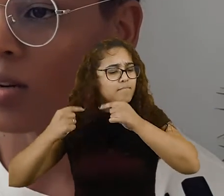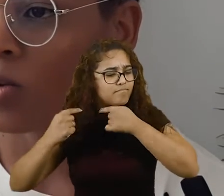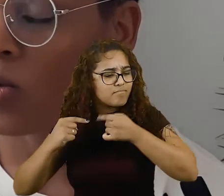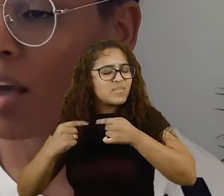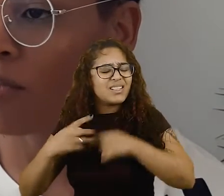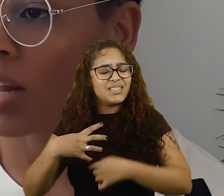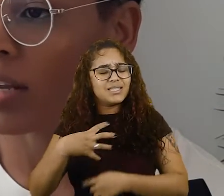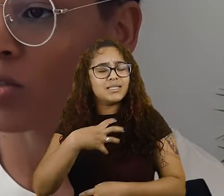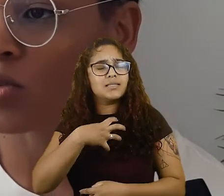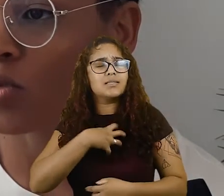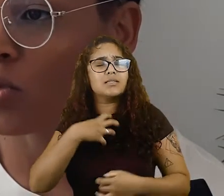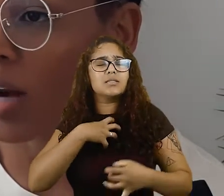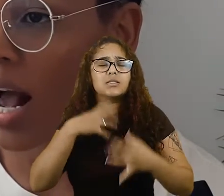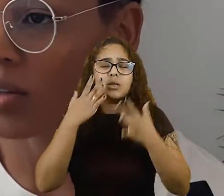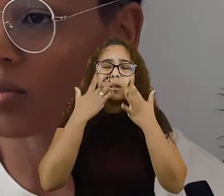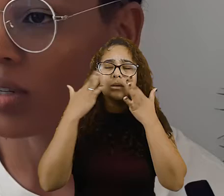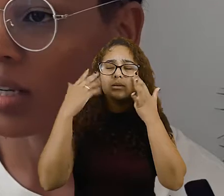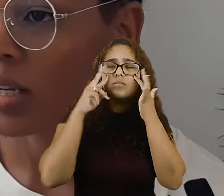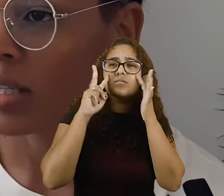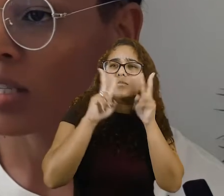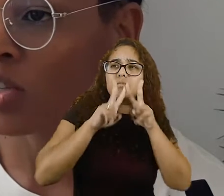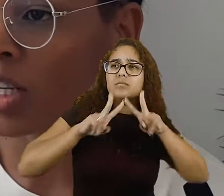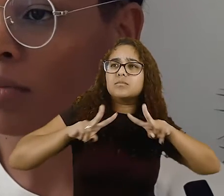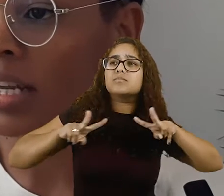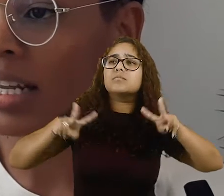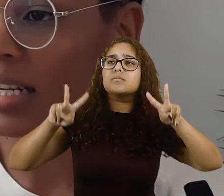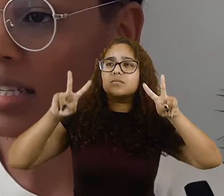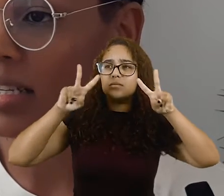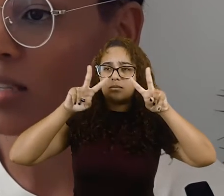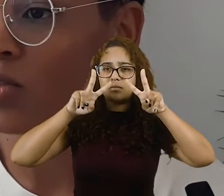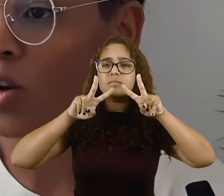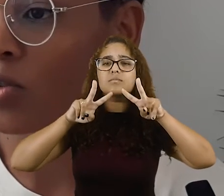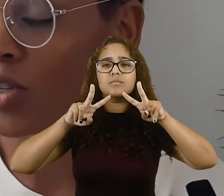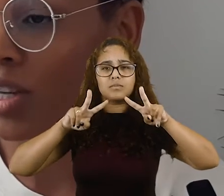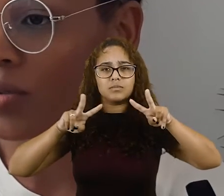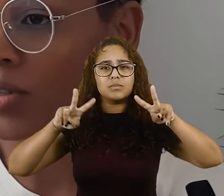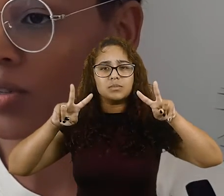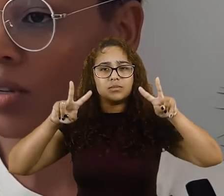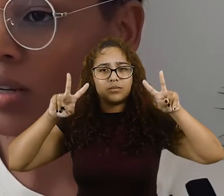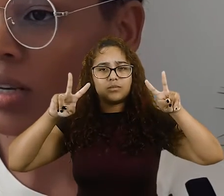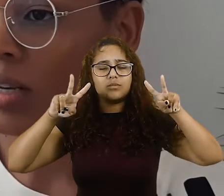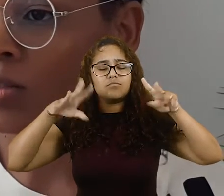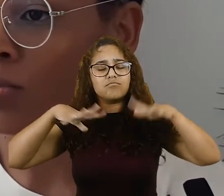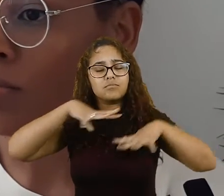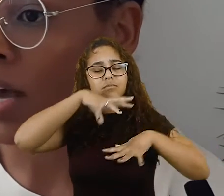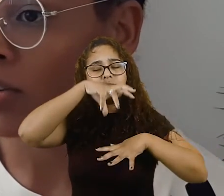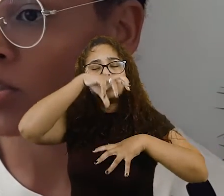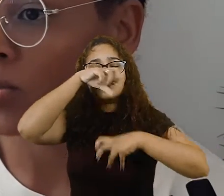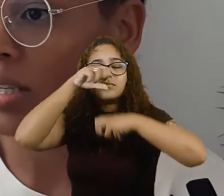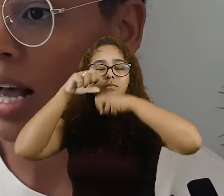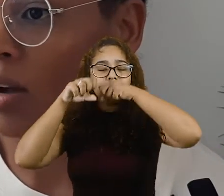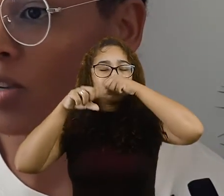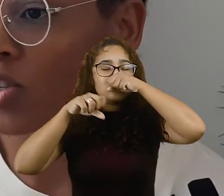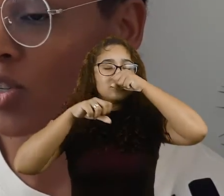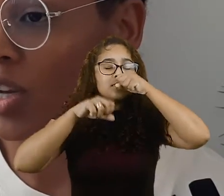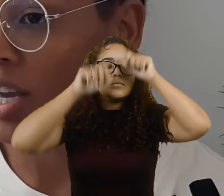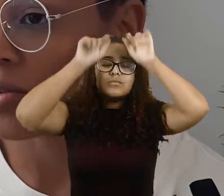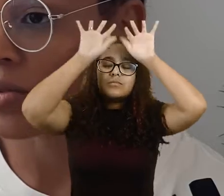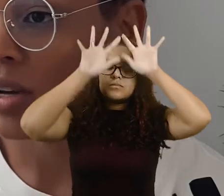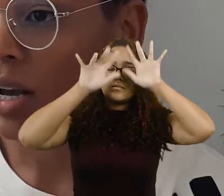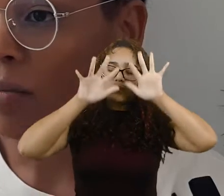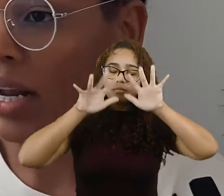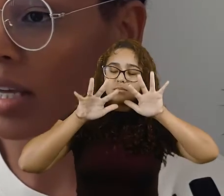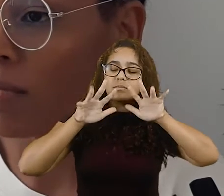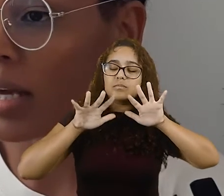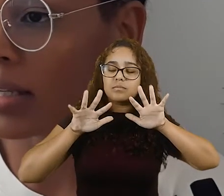ancestrais, um reflexo Oxum dourado, cintila brilhâncias dos olhos teus. Submerge em tuas águas de